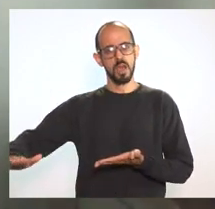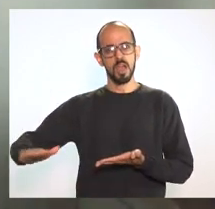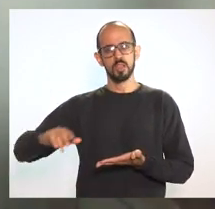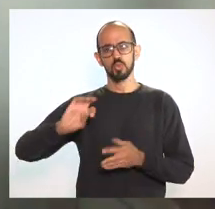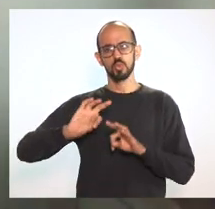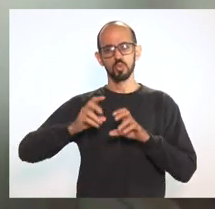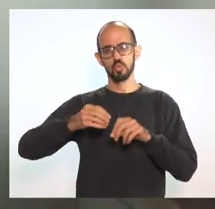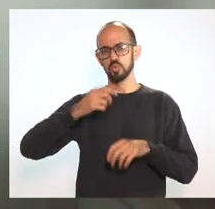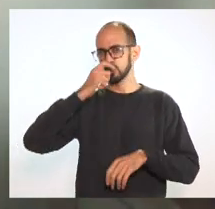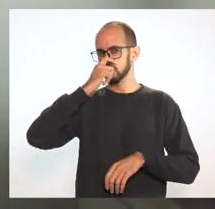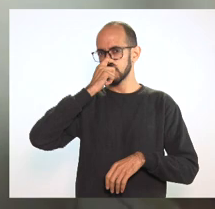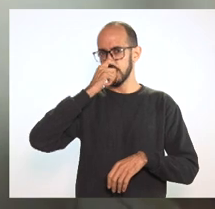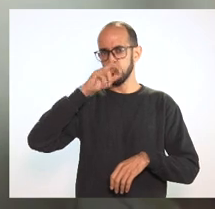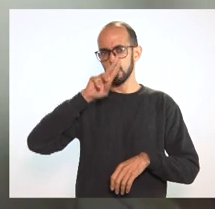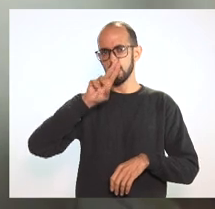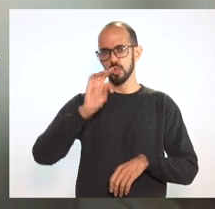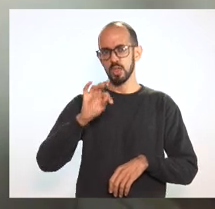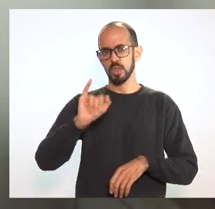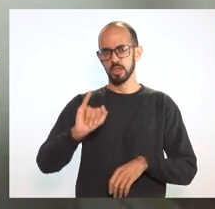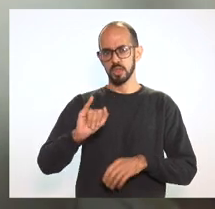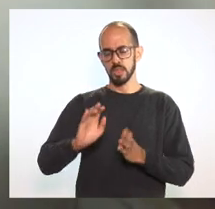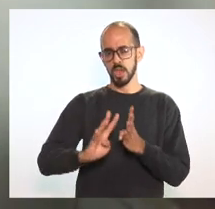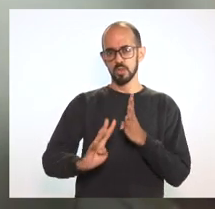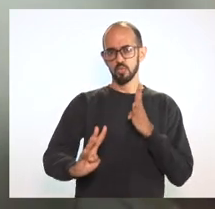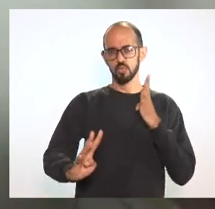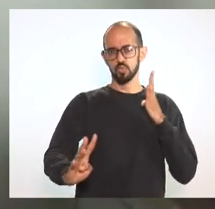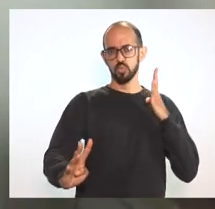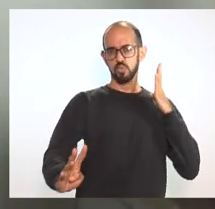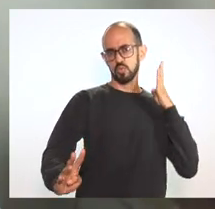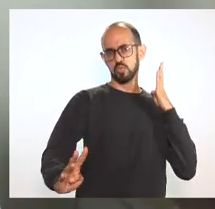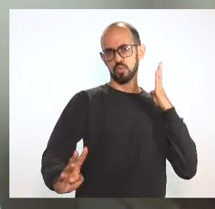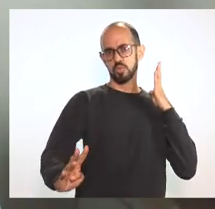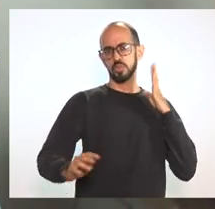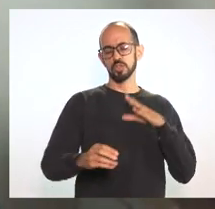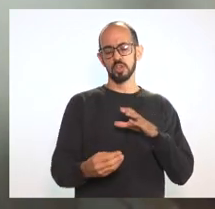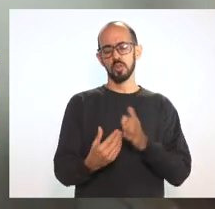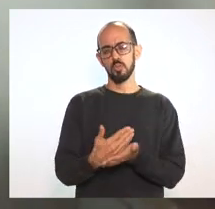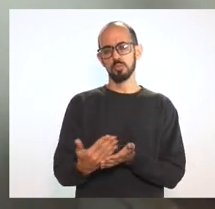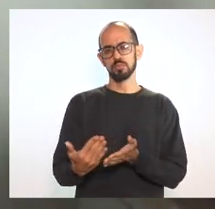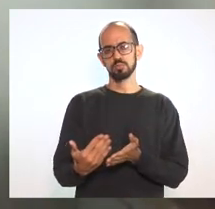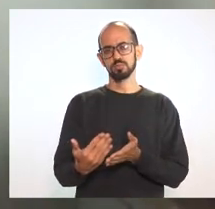UTI e as filas já estão se formando.